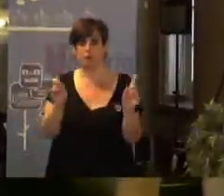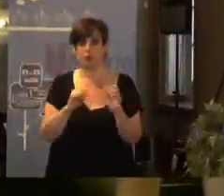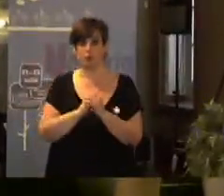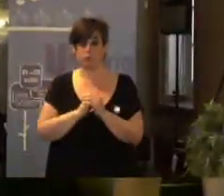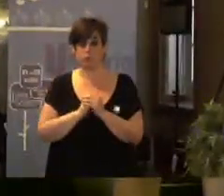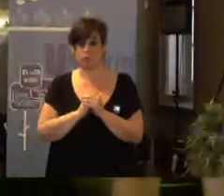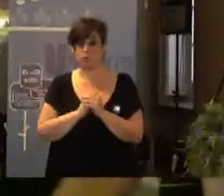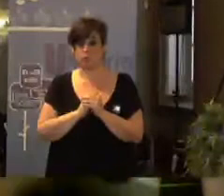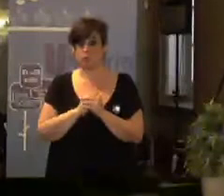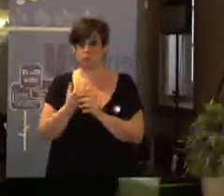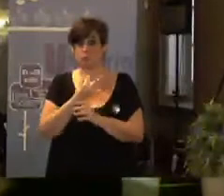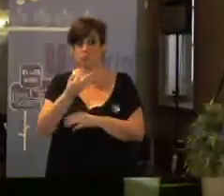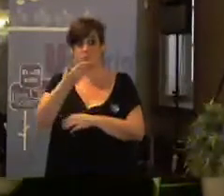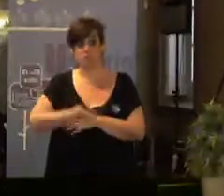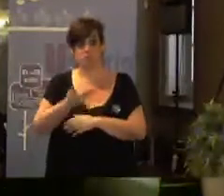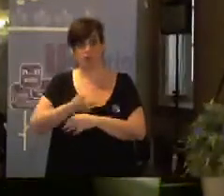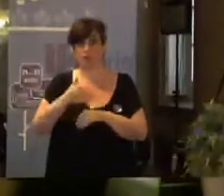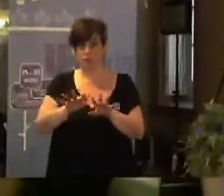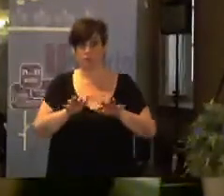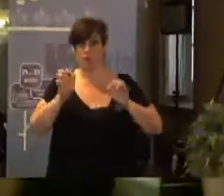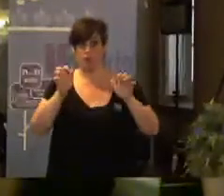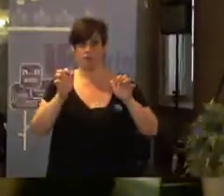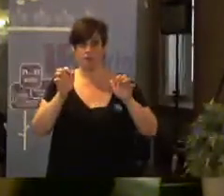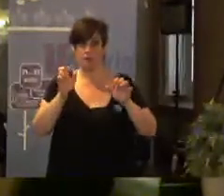não é? Era importante estarmos no Parlamento